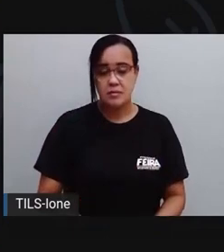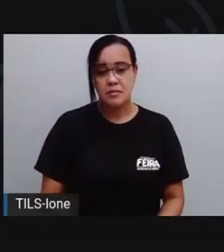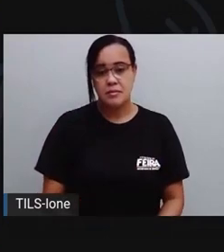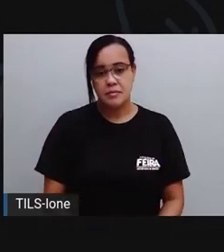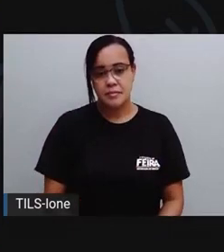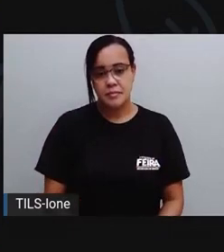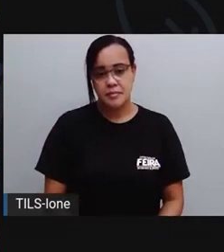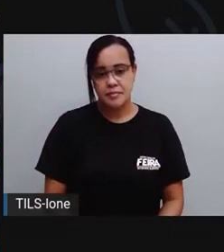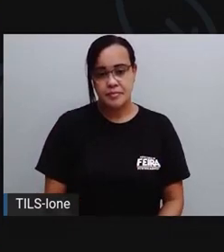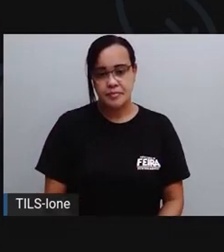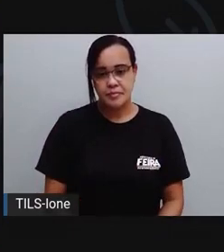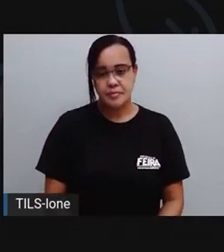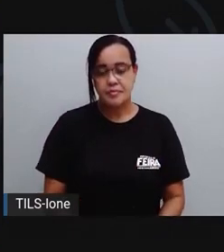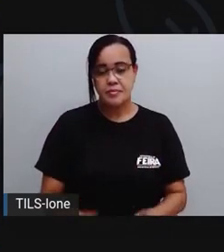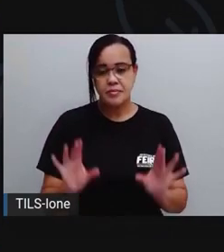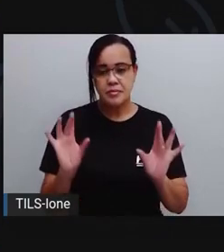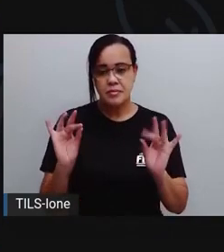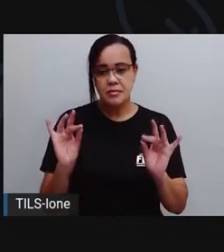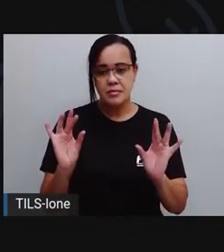E aí eu vou colar